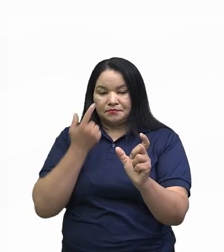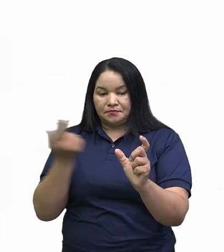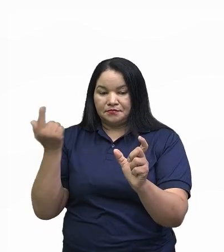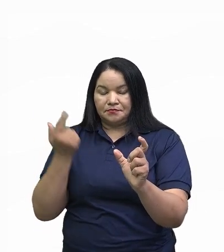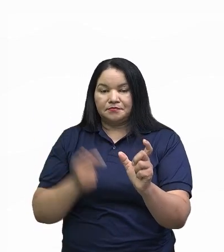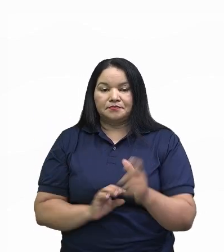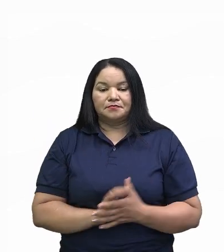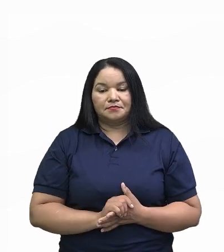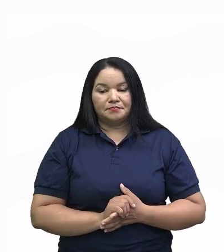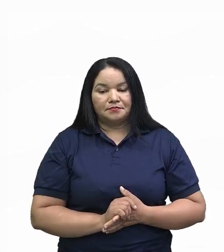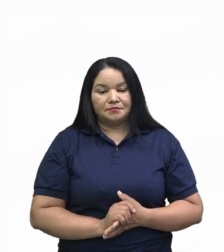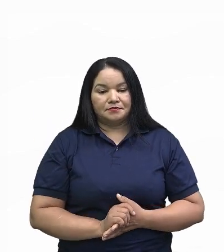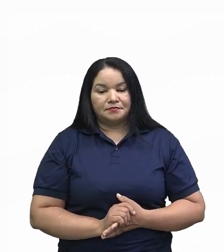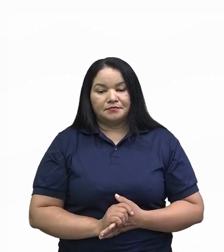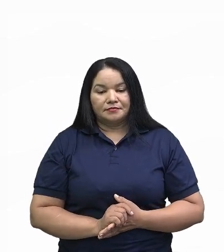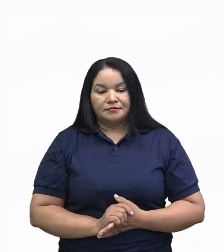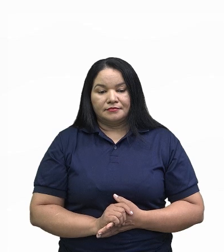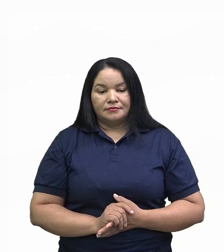observaram,